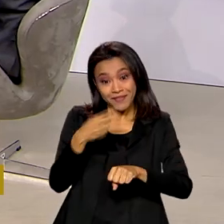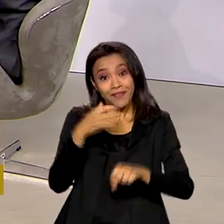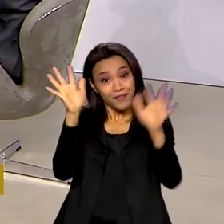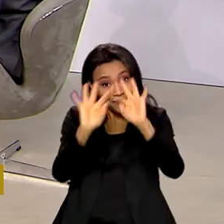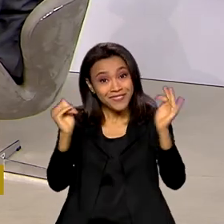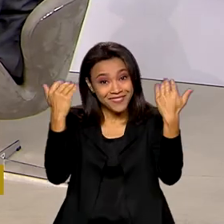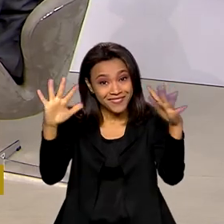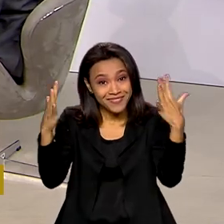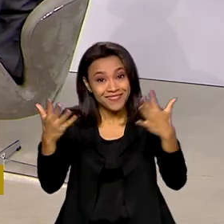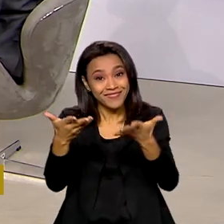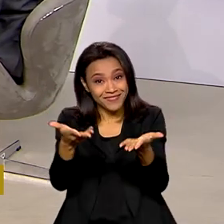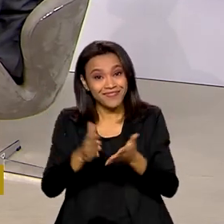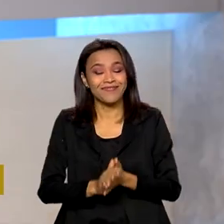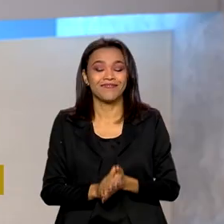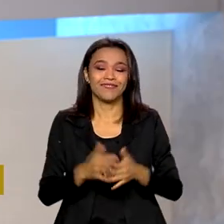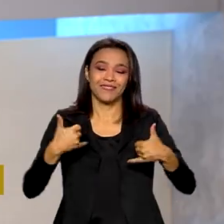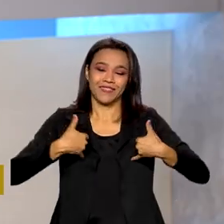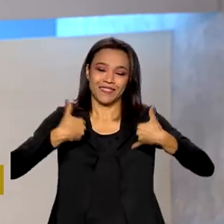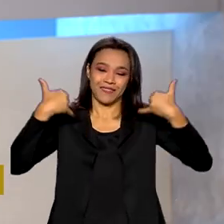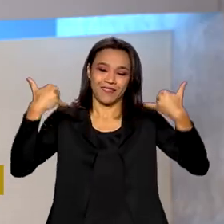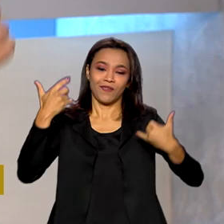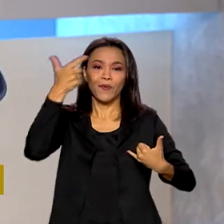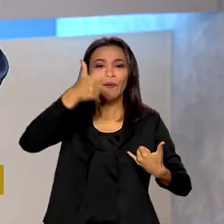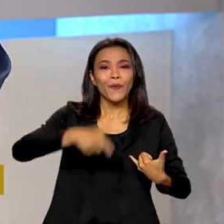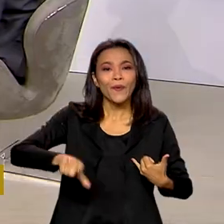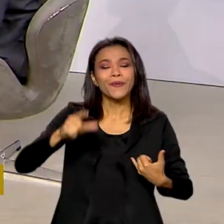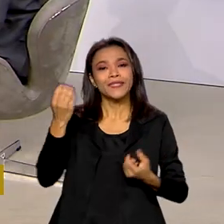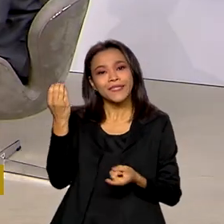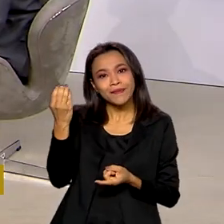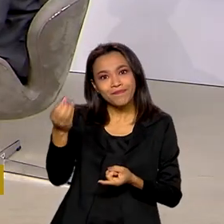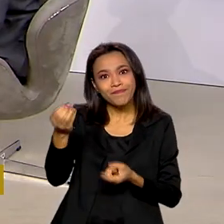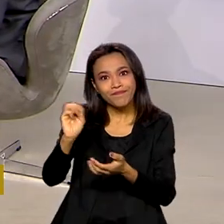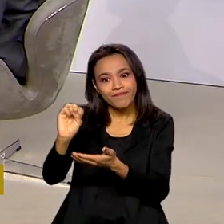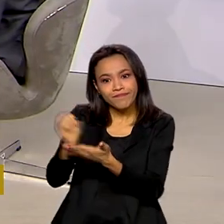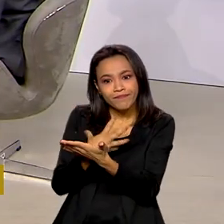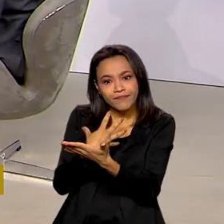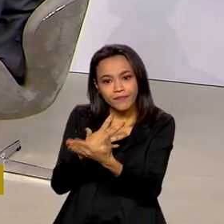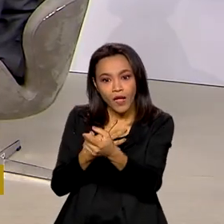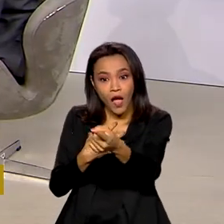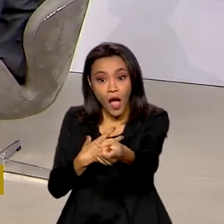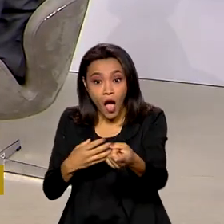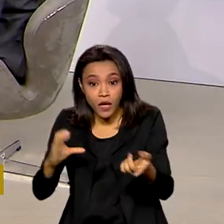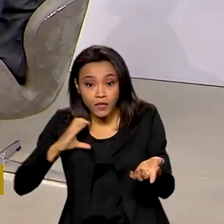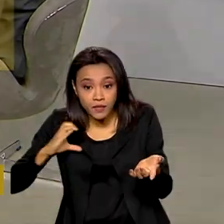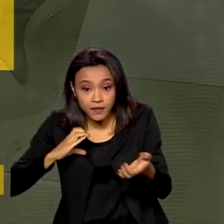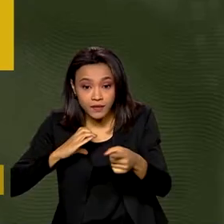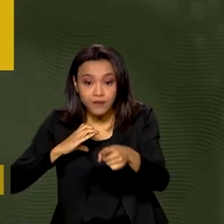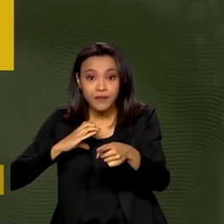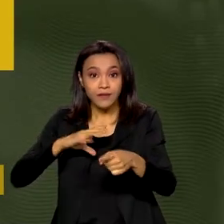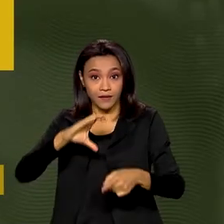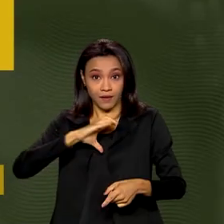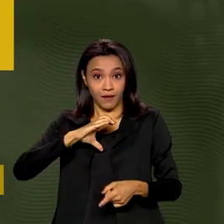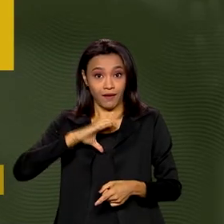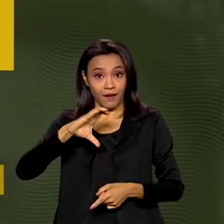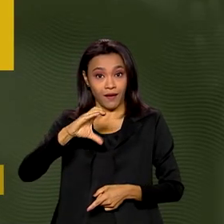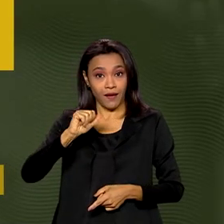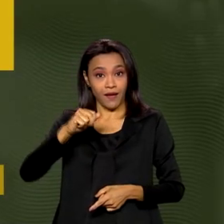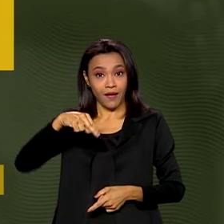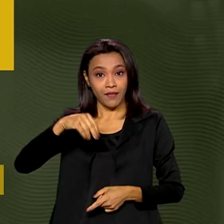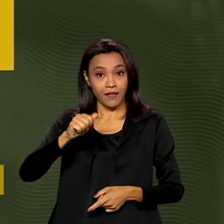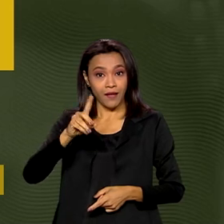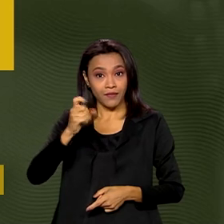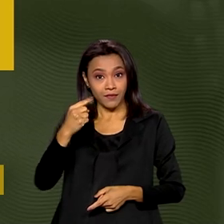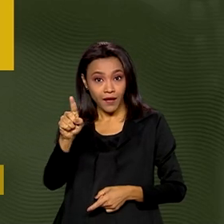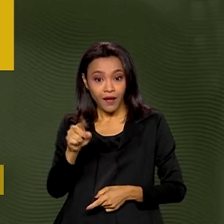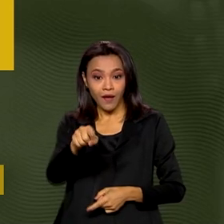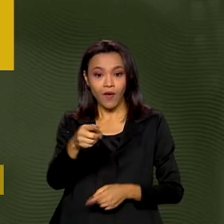Elis. Temos mais mensagens chegando aqui para a gente também agora do Canadá, Vancouver, no Canadá. O Henrique Correia, ó, mandou uma foto com a